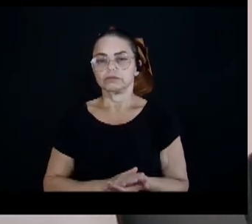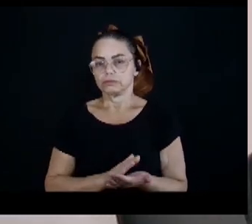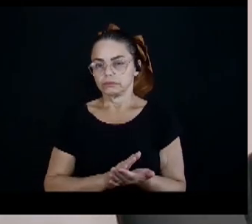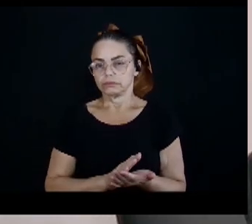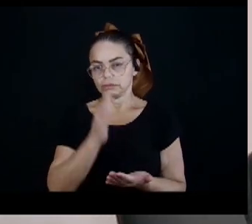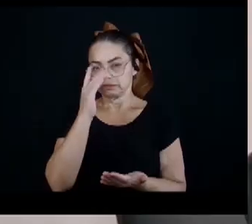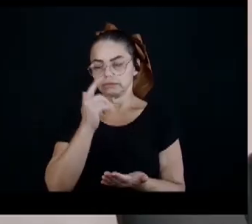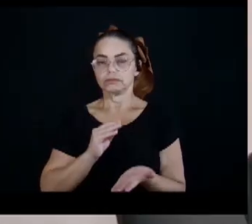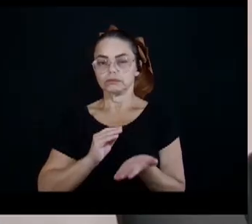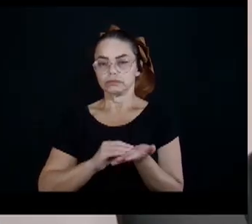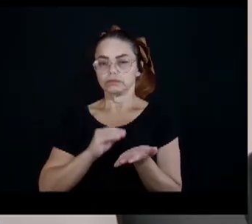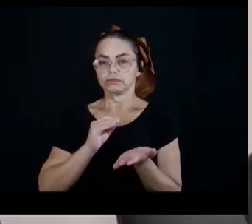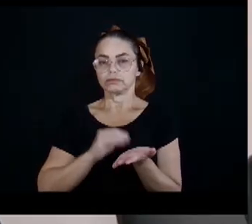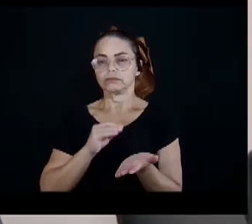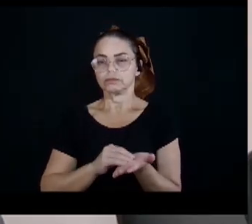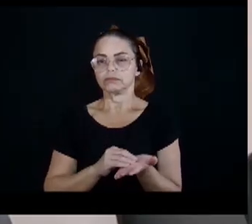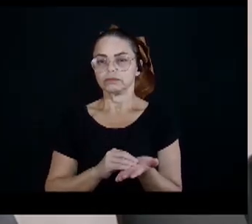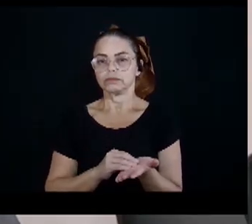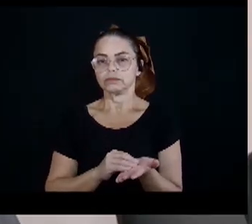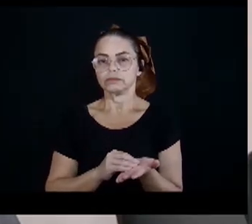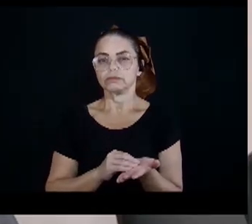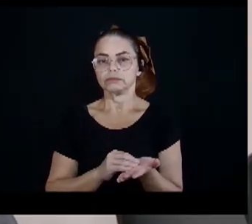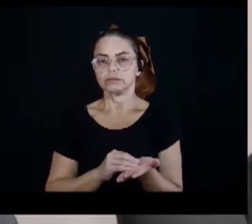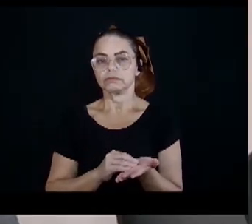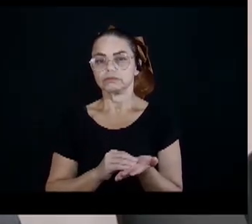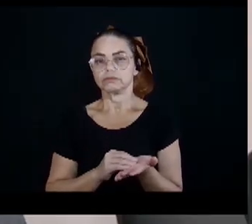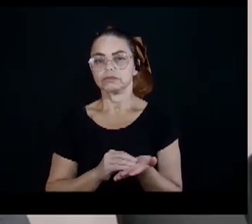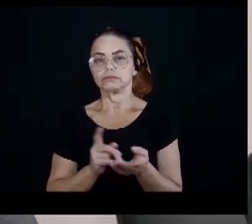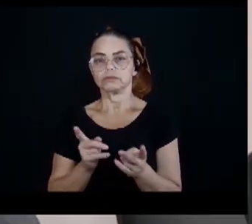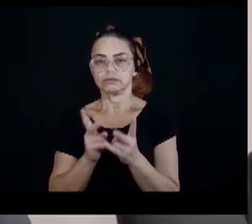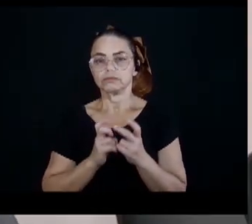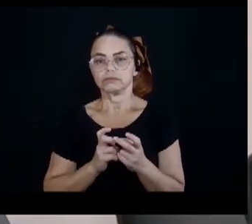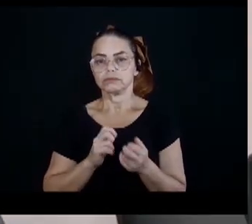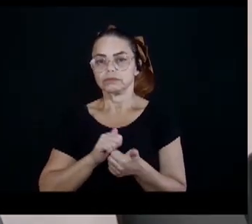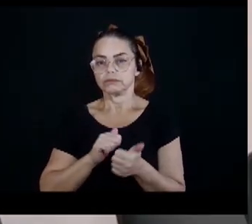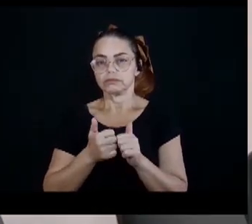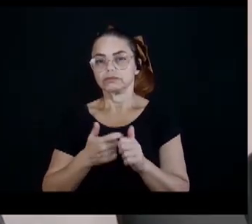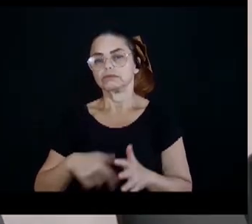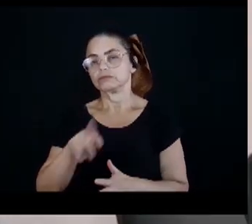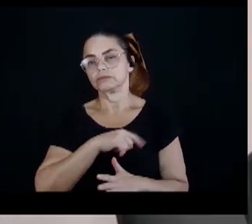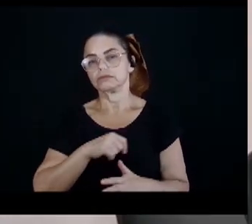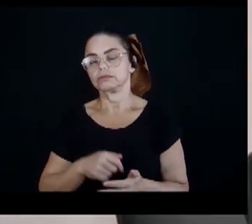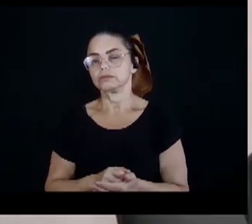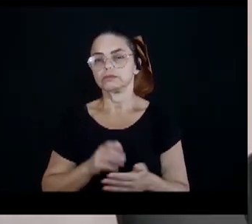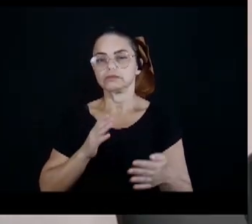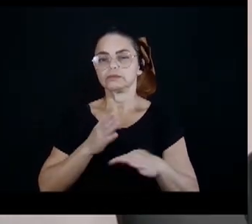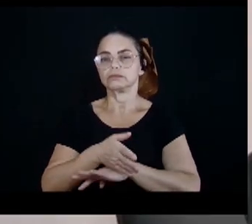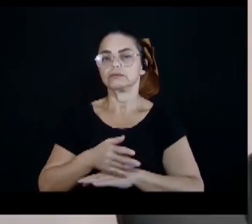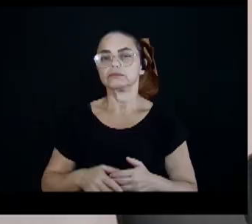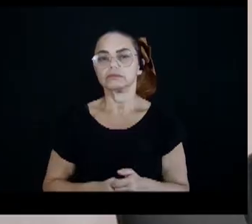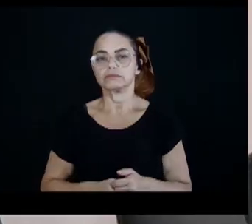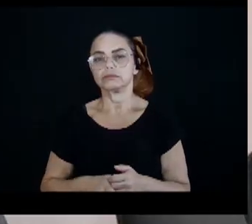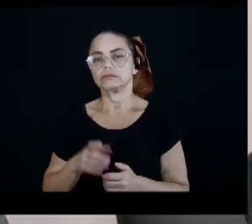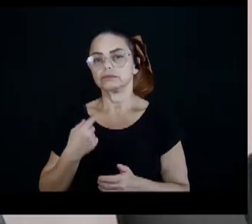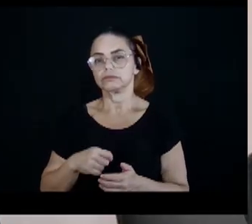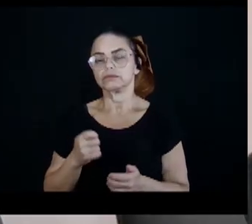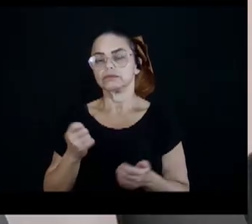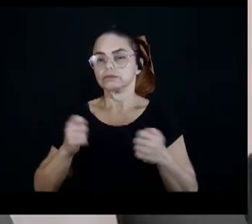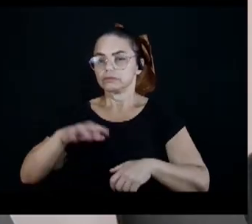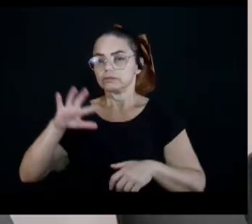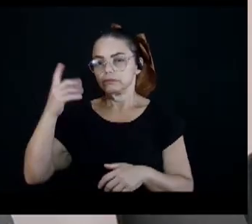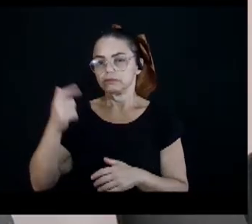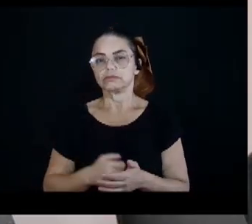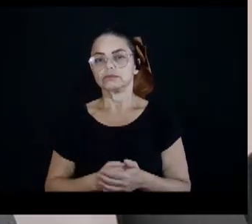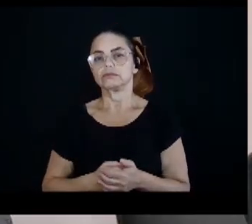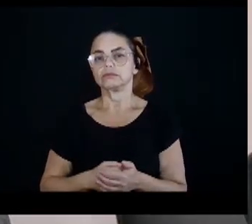ainda tempos de estudo, qual a consequência disso? Já se sabe que a pancreatite ela pode acontecer, que pode ter problemas